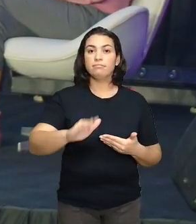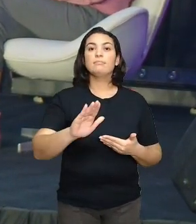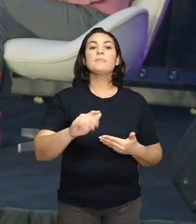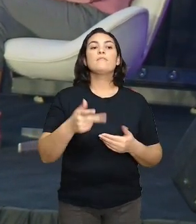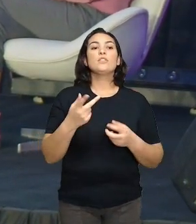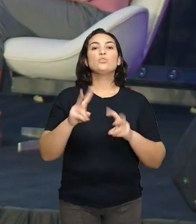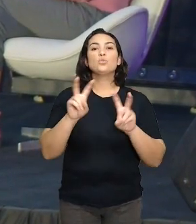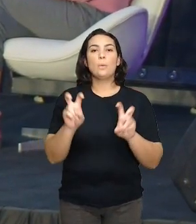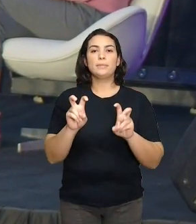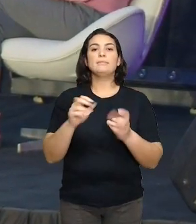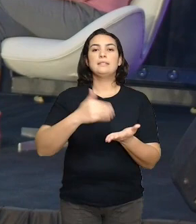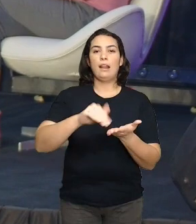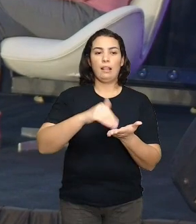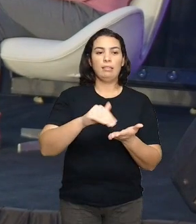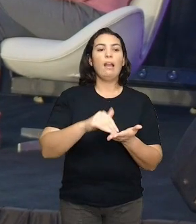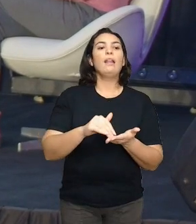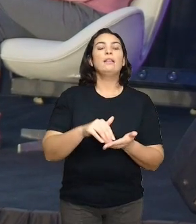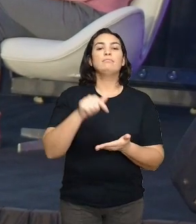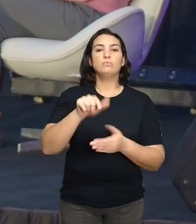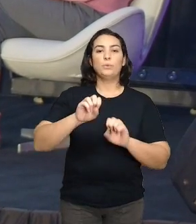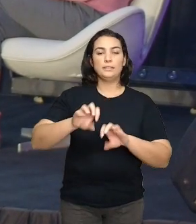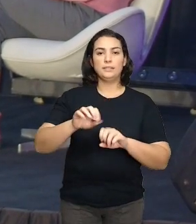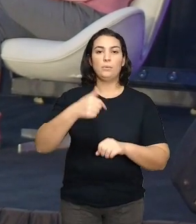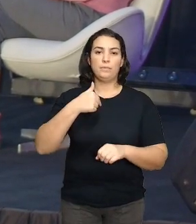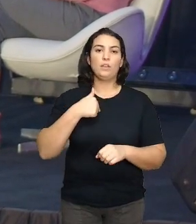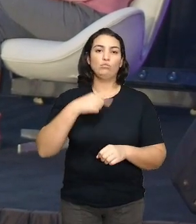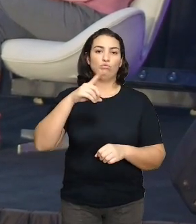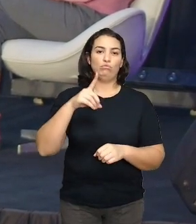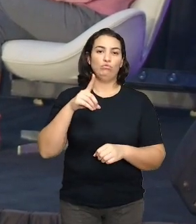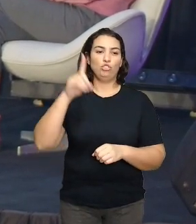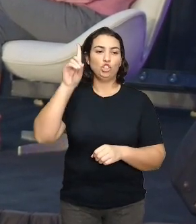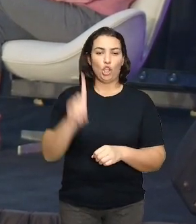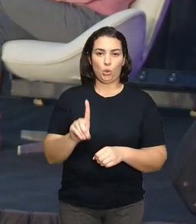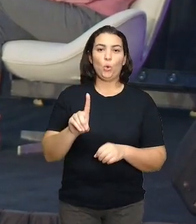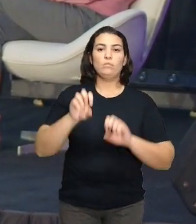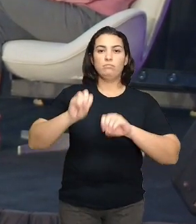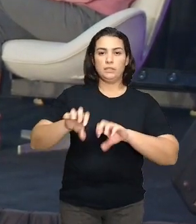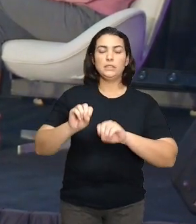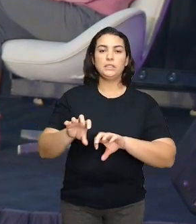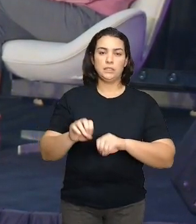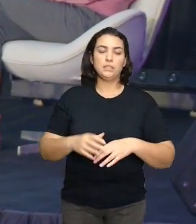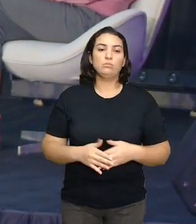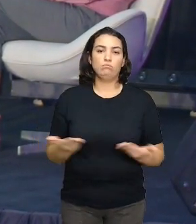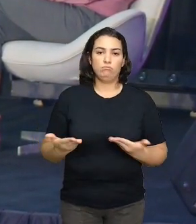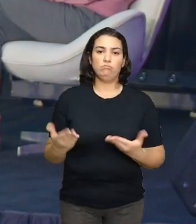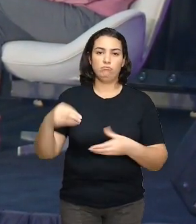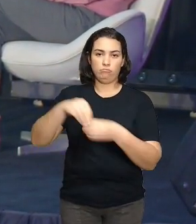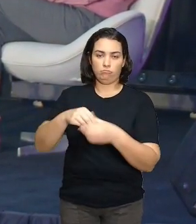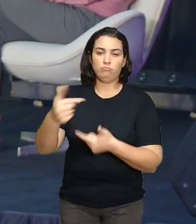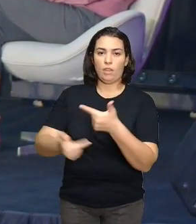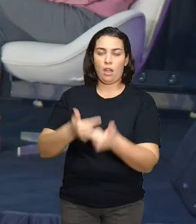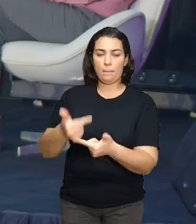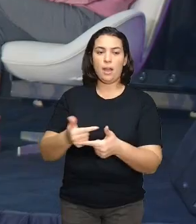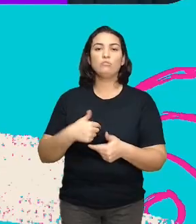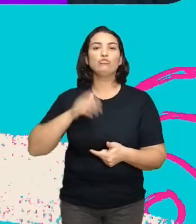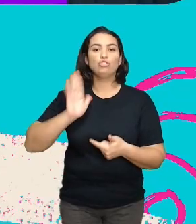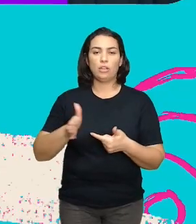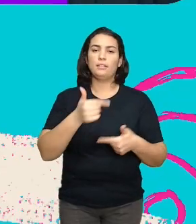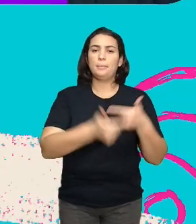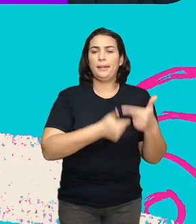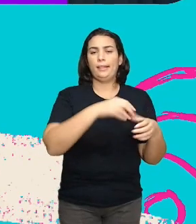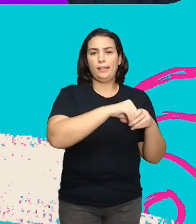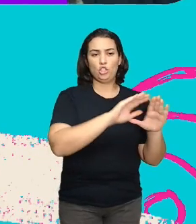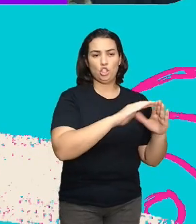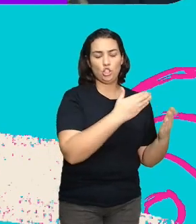Educação, sou diretora de ensino atualmente, efetiva da casa, trabalhei em escola, enfim. Então, hoje a gente vai